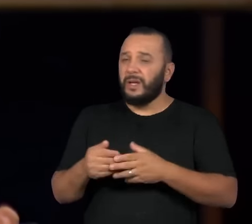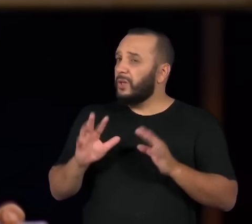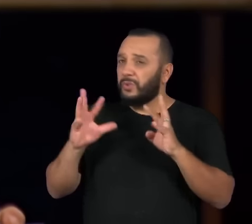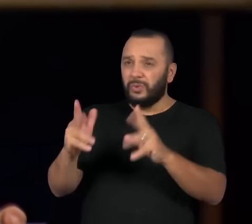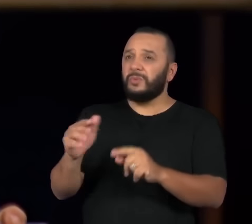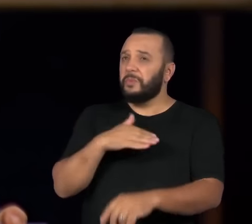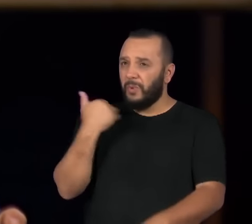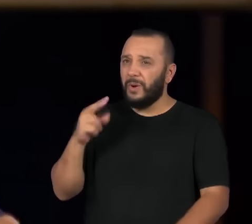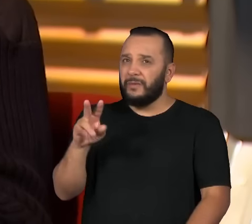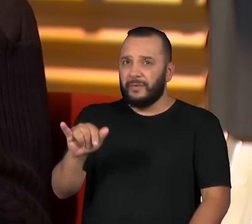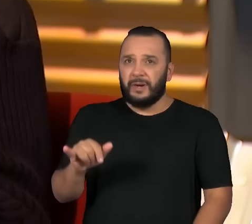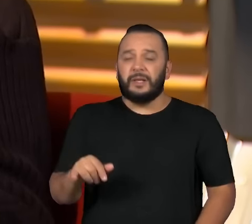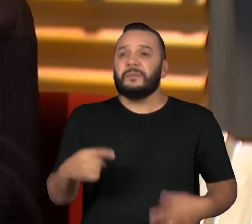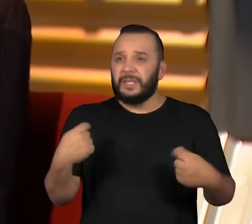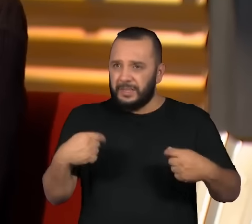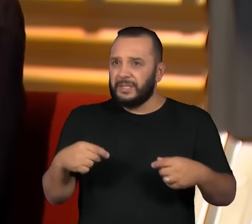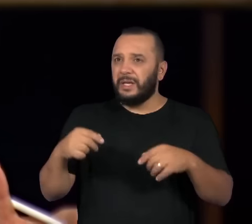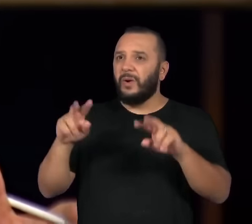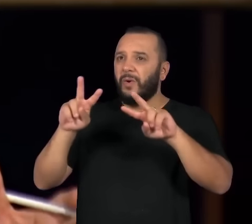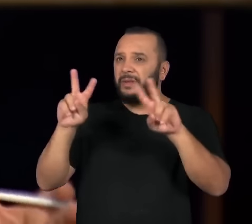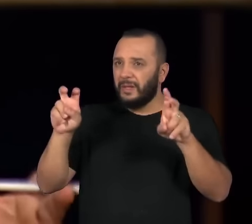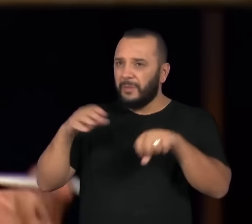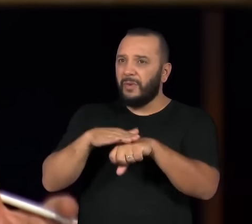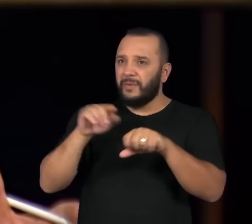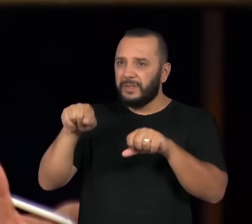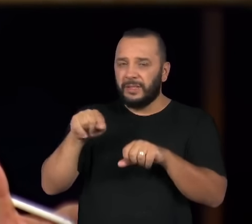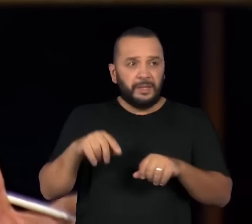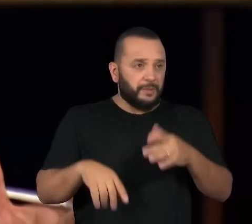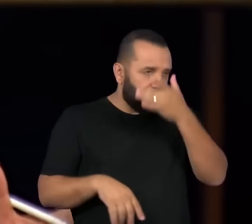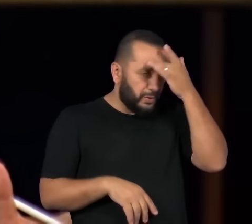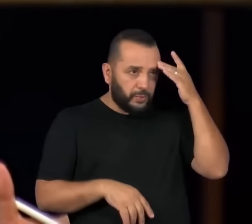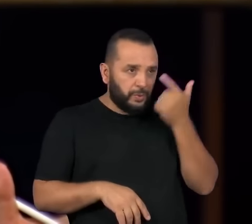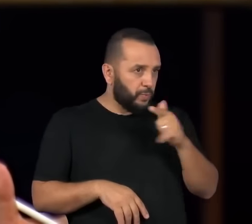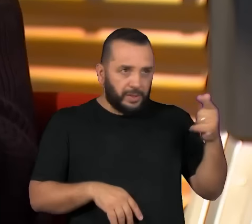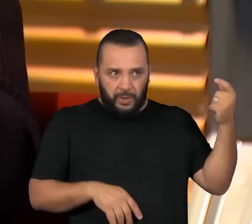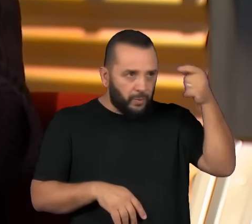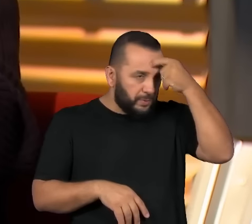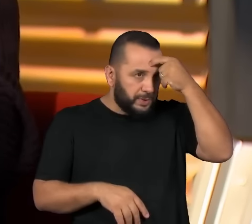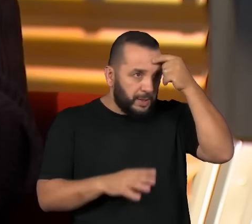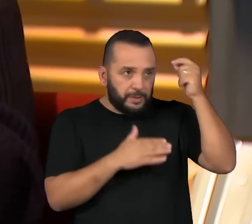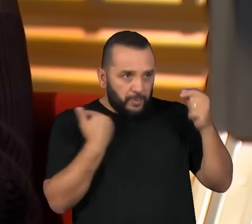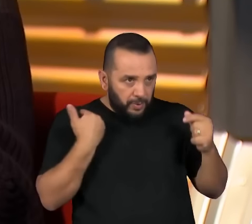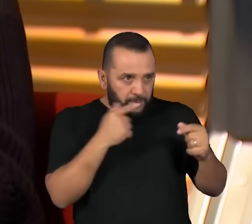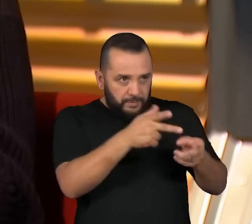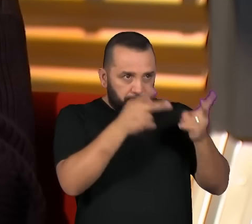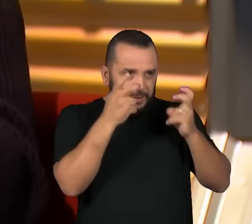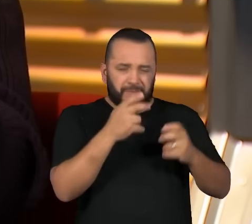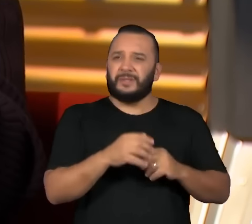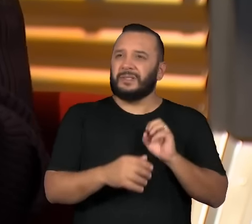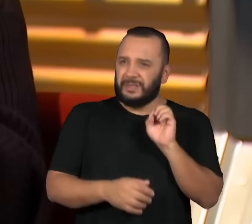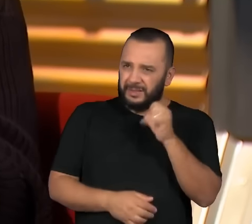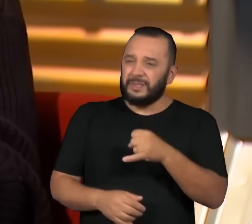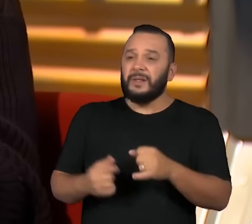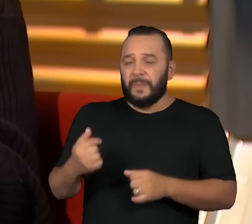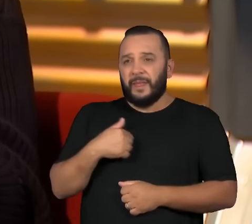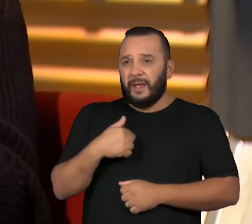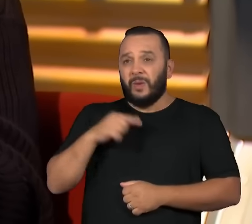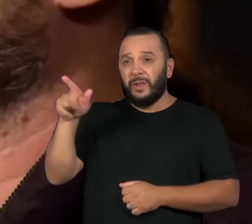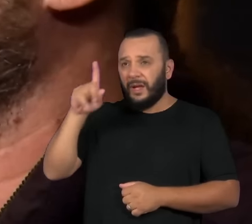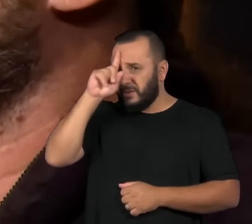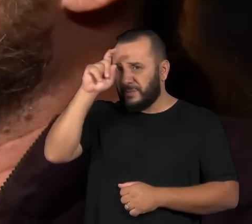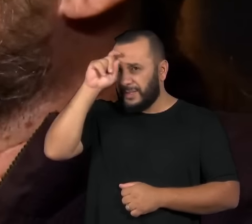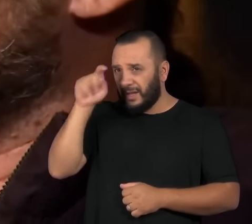gente precisa falar sobre isso. Não existe essa consciência? Você percebeu isso? Não existe por quê? com essa- Assim, eu estava lá no hospital, Patrícia nos seus últimos